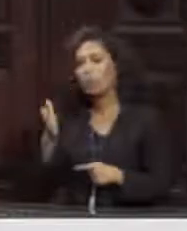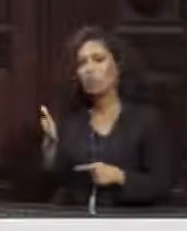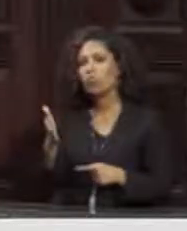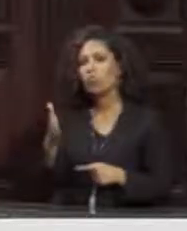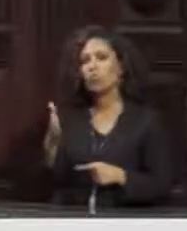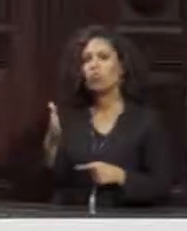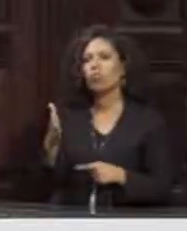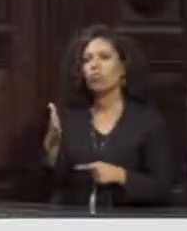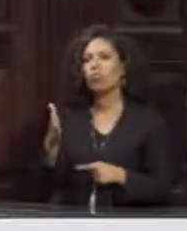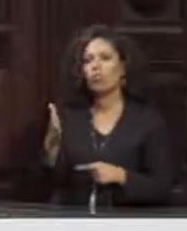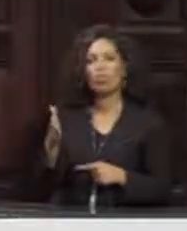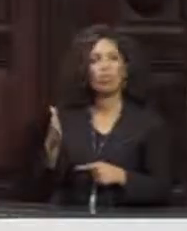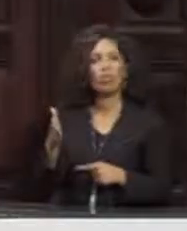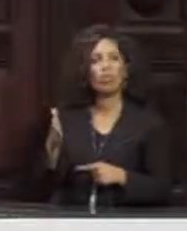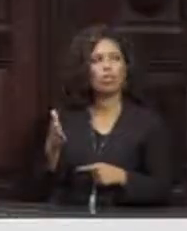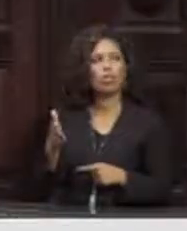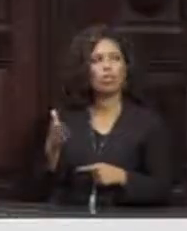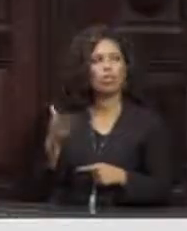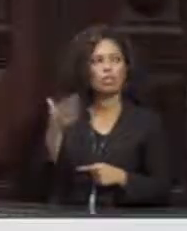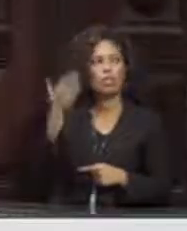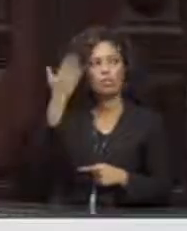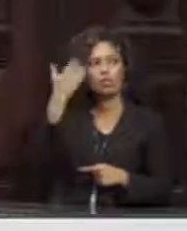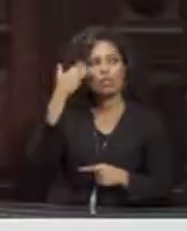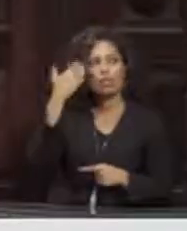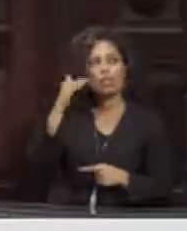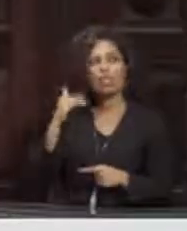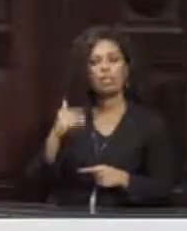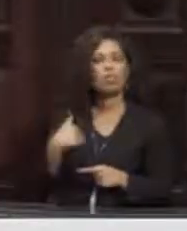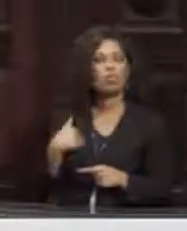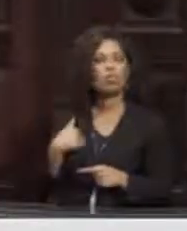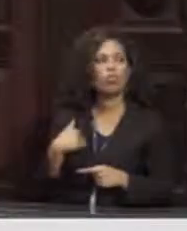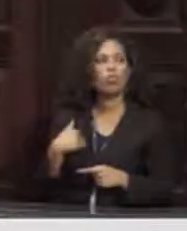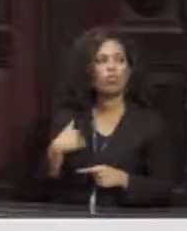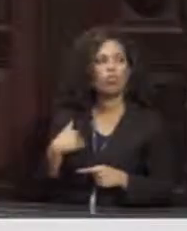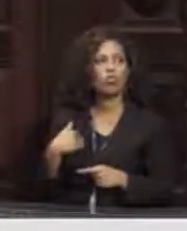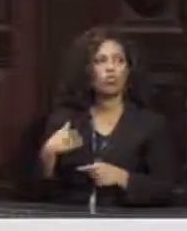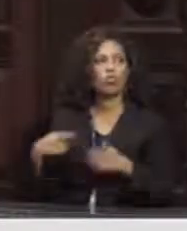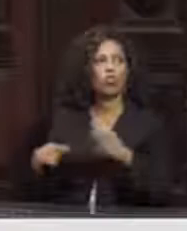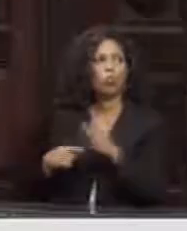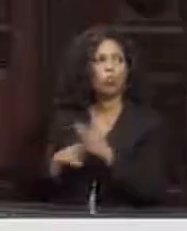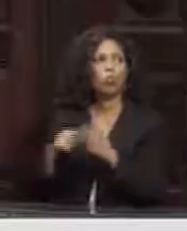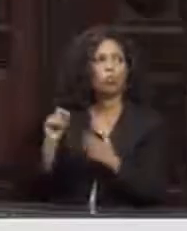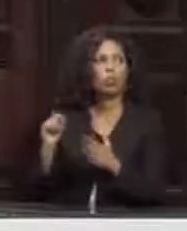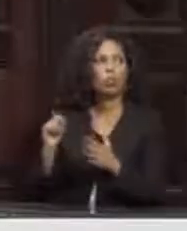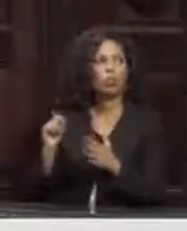governo, já compreendeu o seu verdadeiro destino. E o seu verdadeiro destino é a derrota nas urnas, senhor presidente.